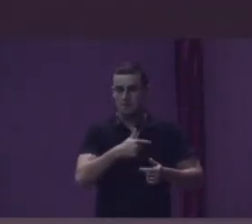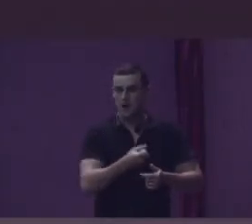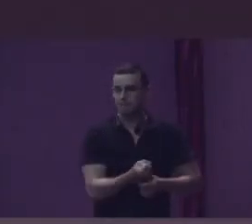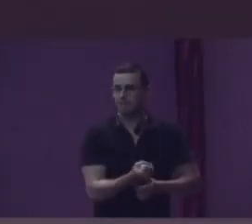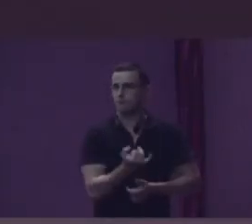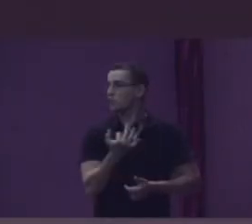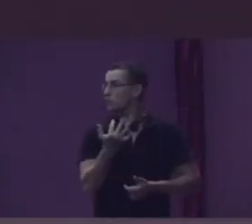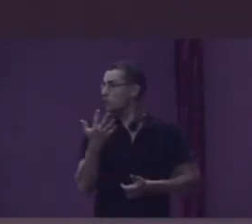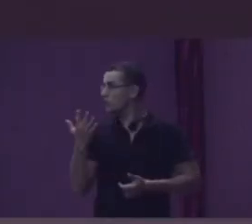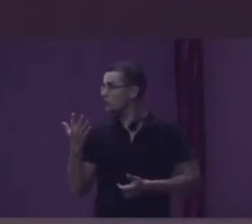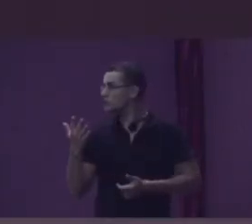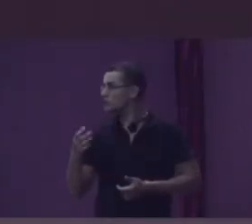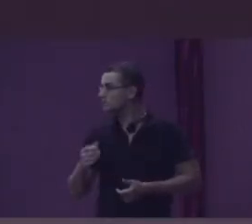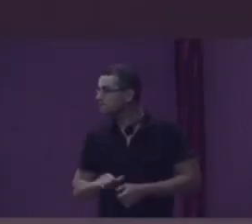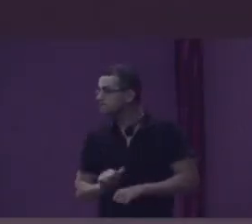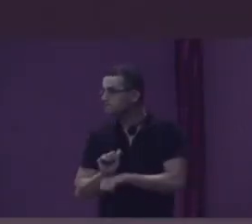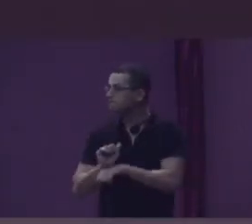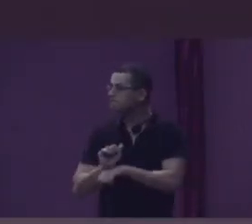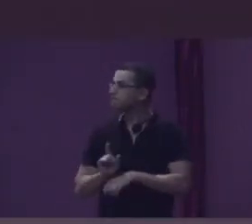ver.